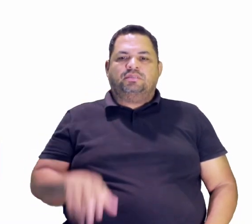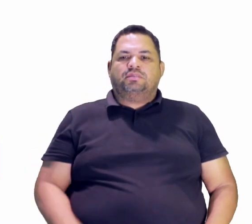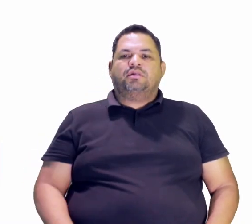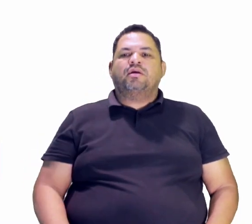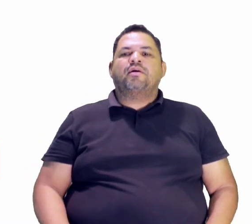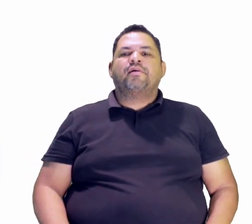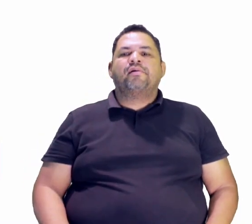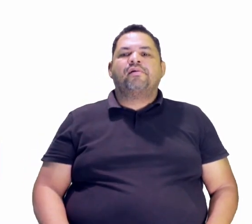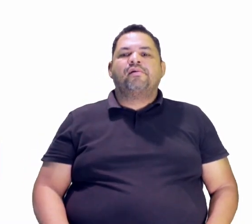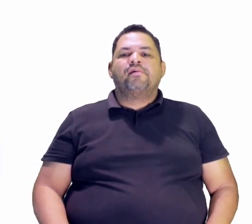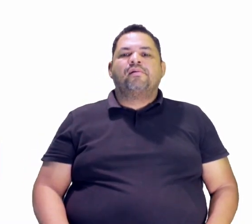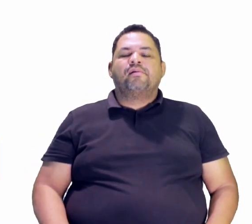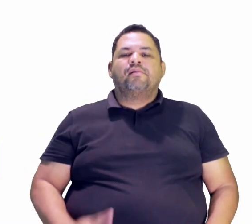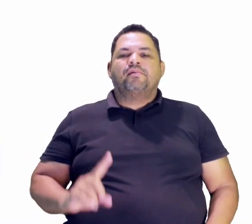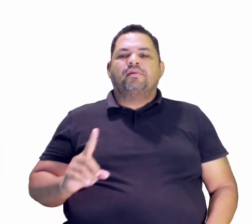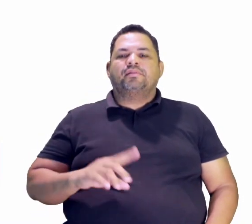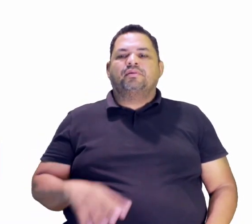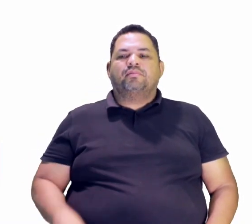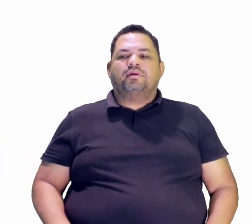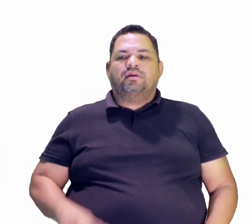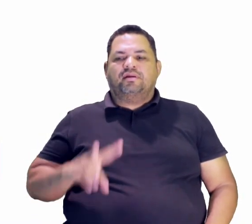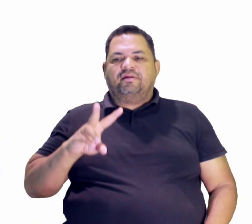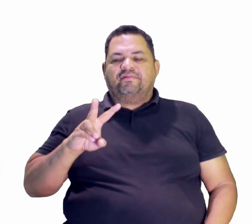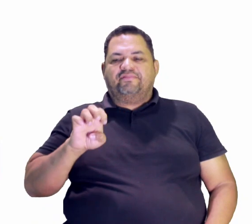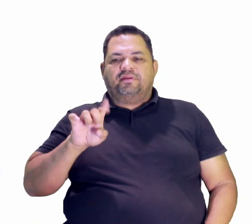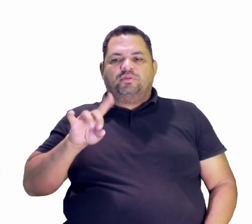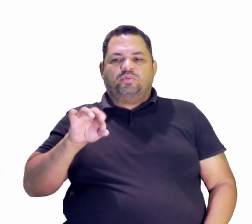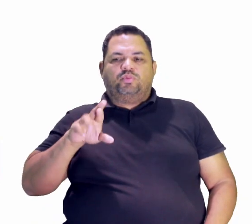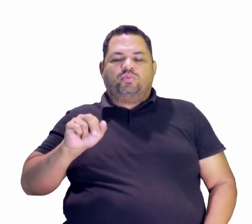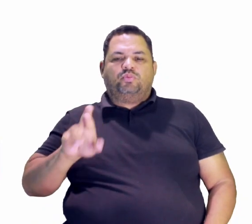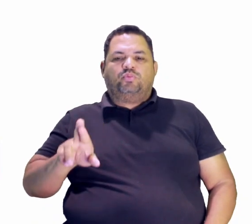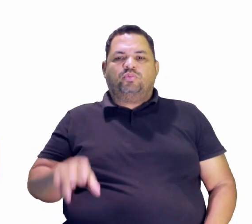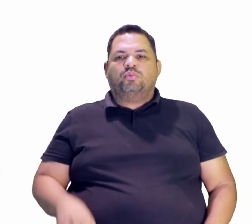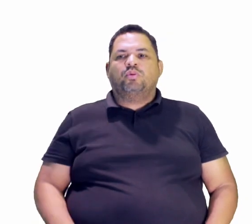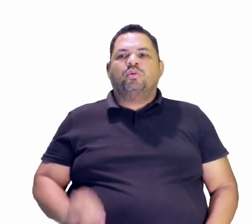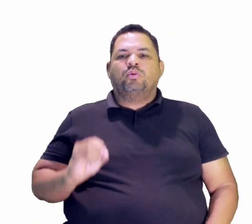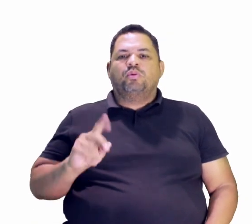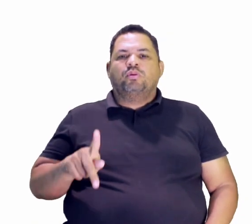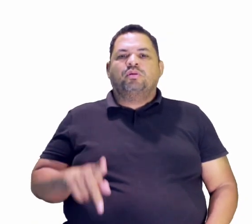escalar, não é vetorial. Ok?